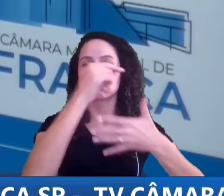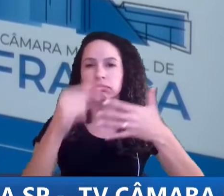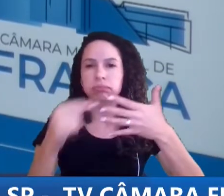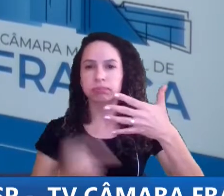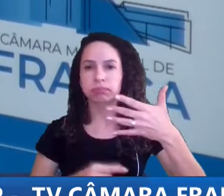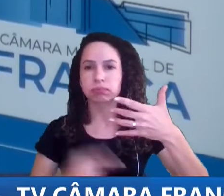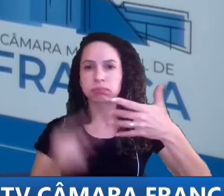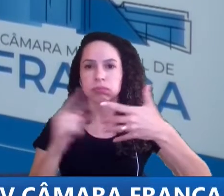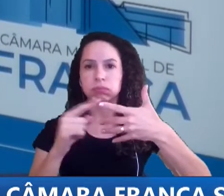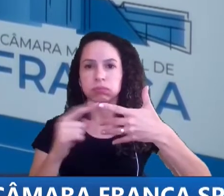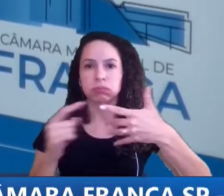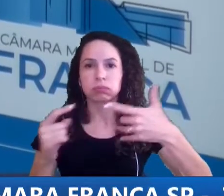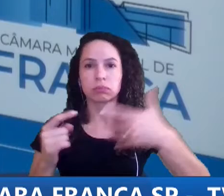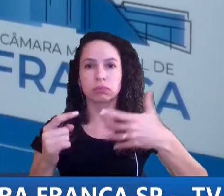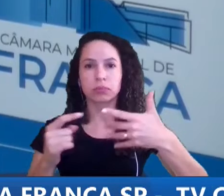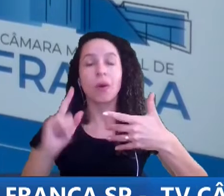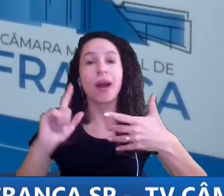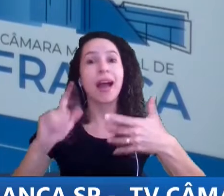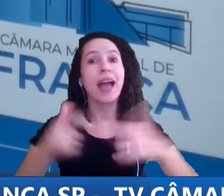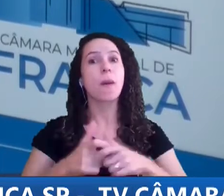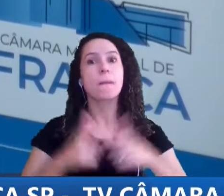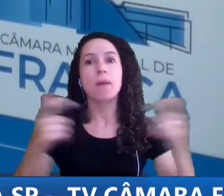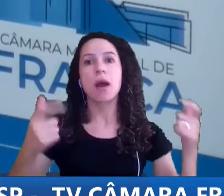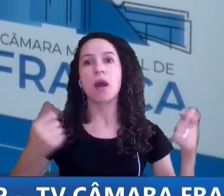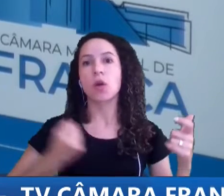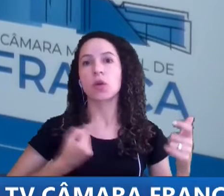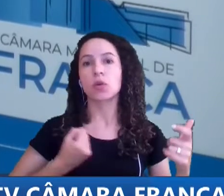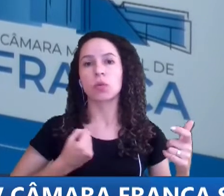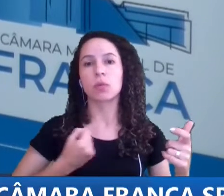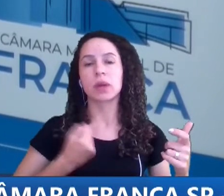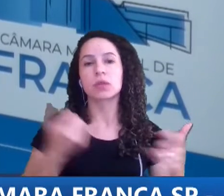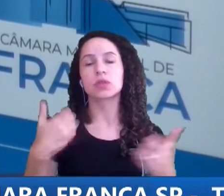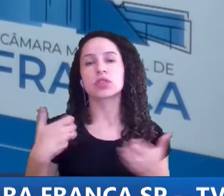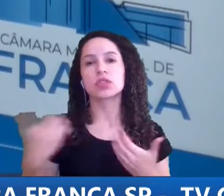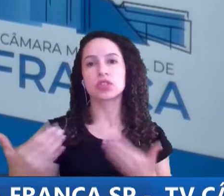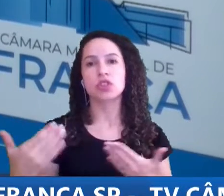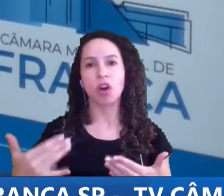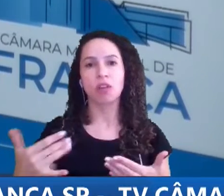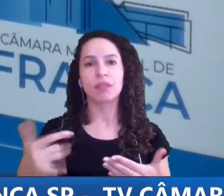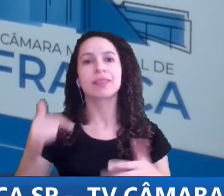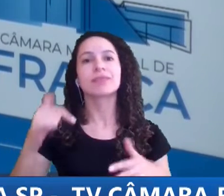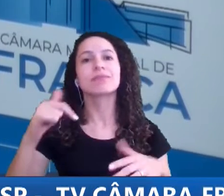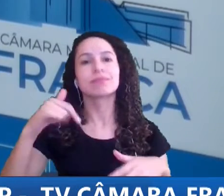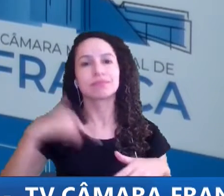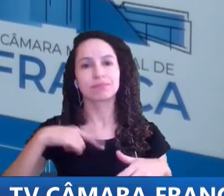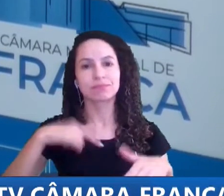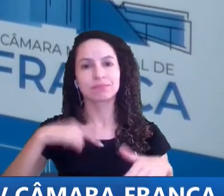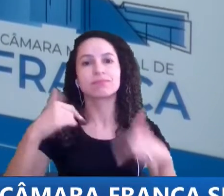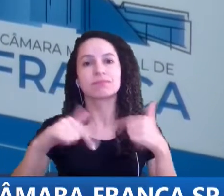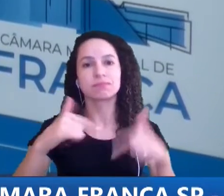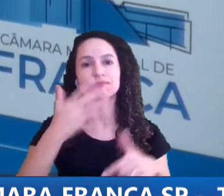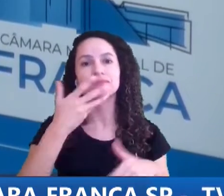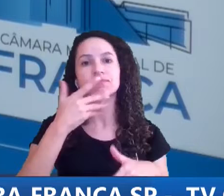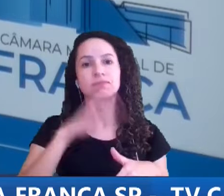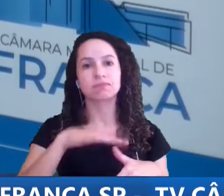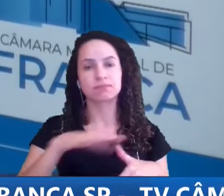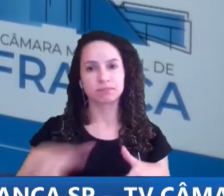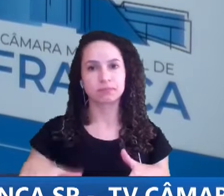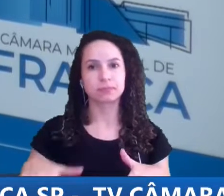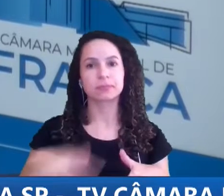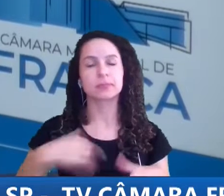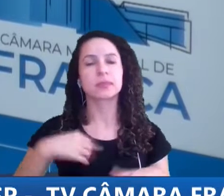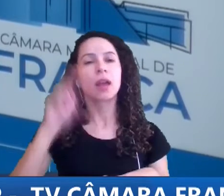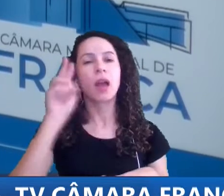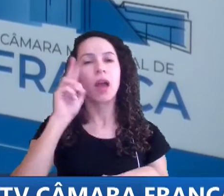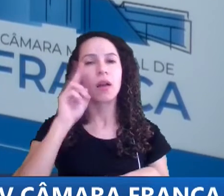maior número de jovens em situação de trabalho infantil. E eu lembro, senhores, que